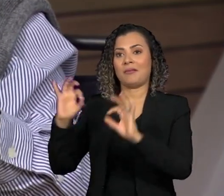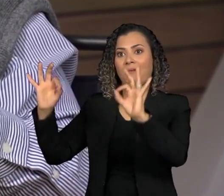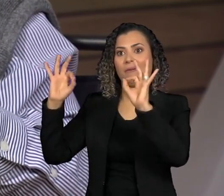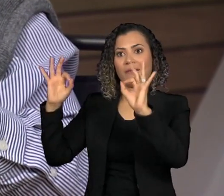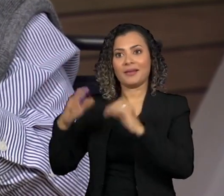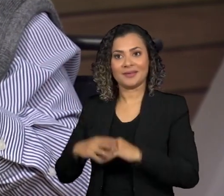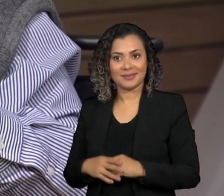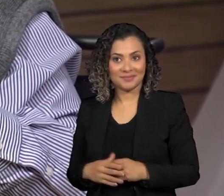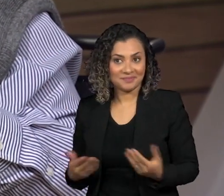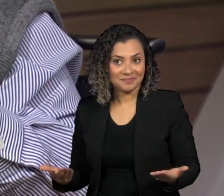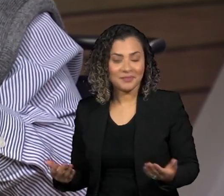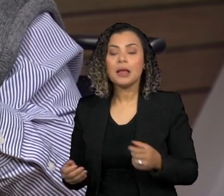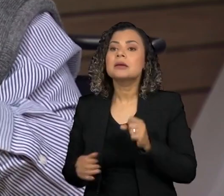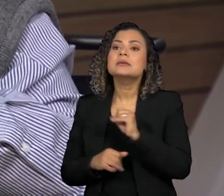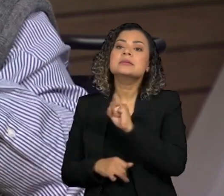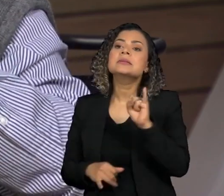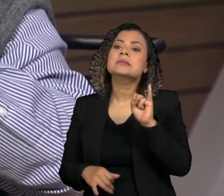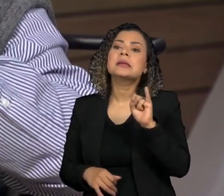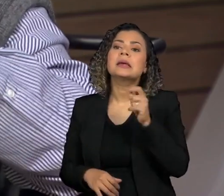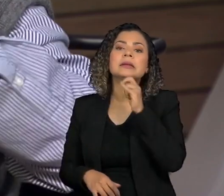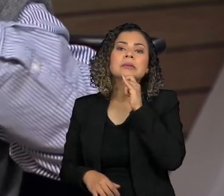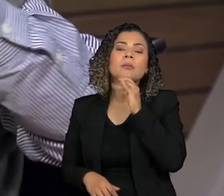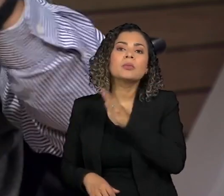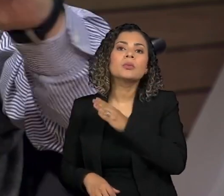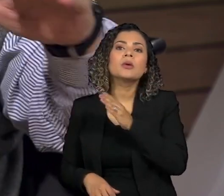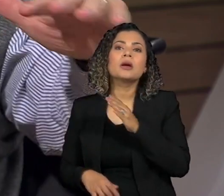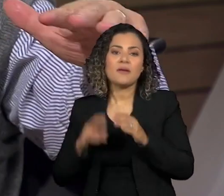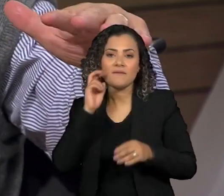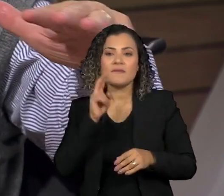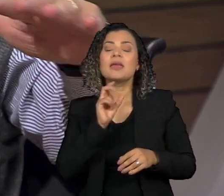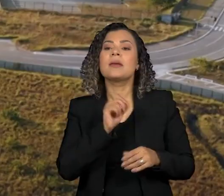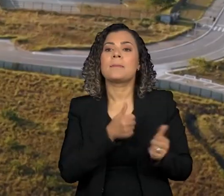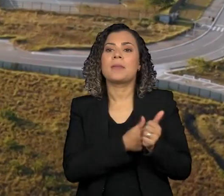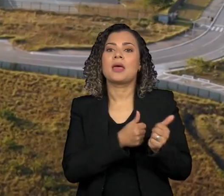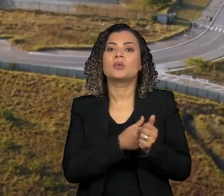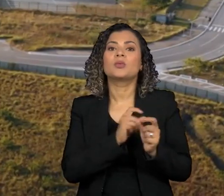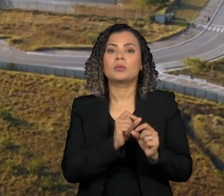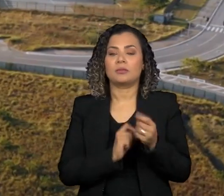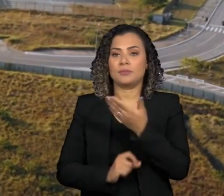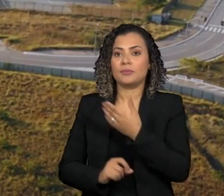por exemplo, você sobrevoa Itaquera,